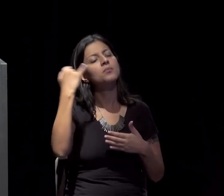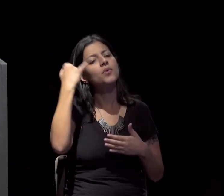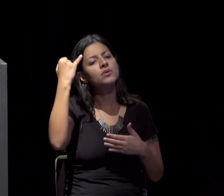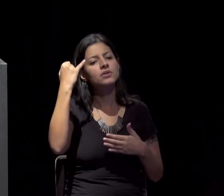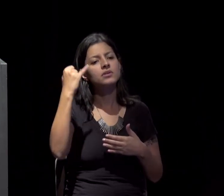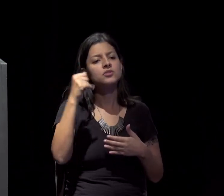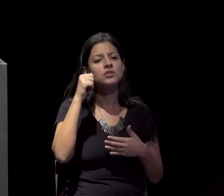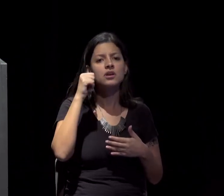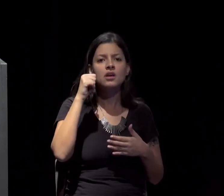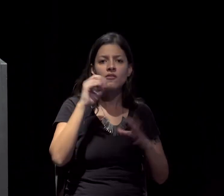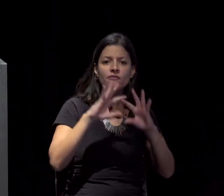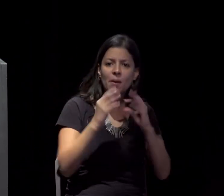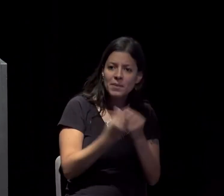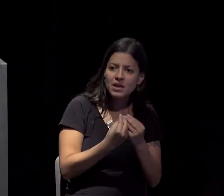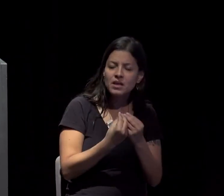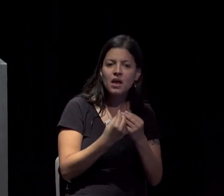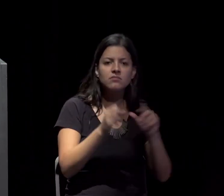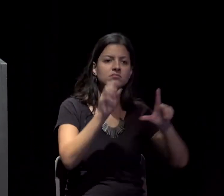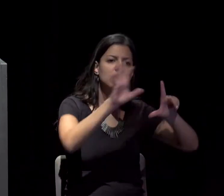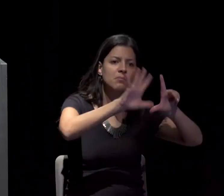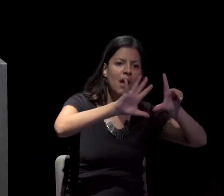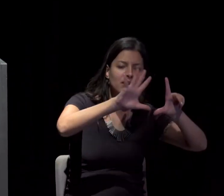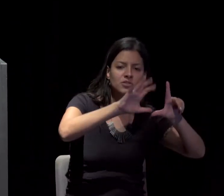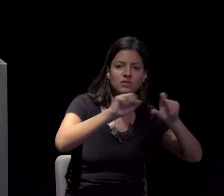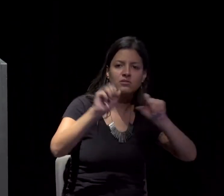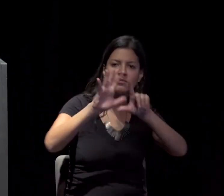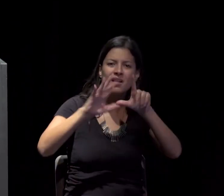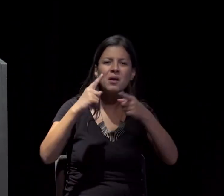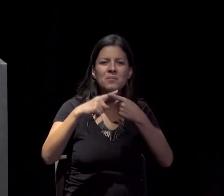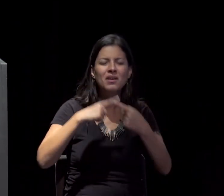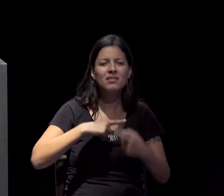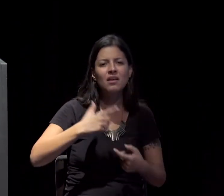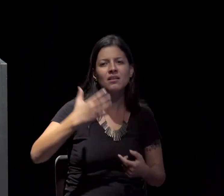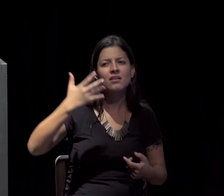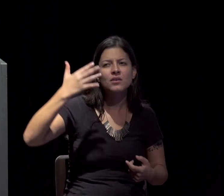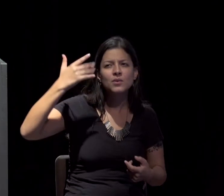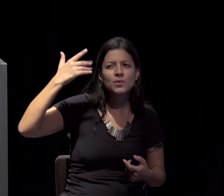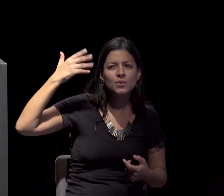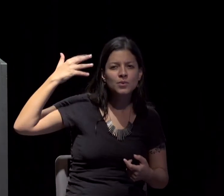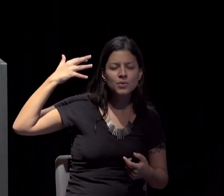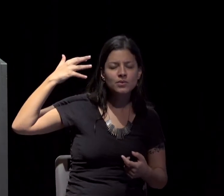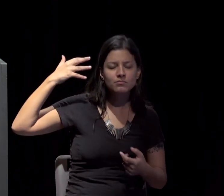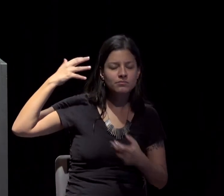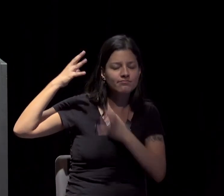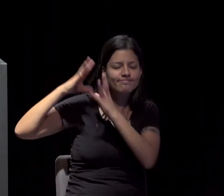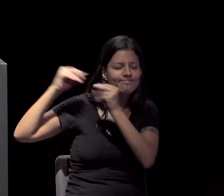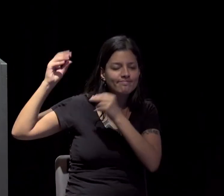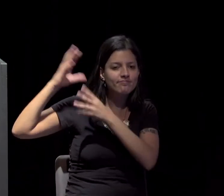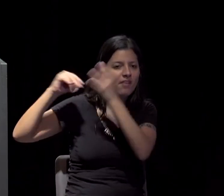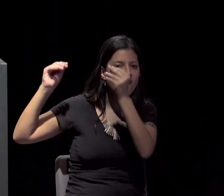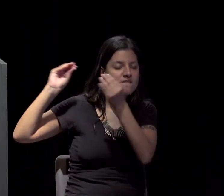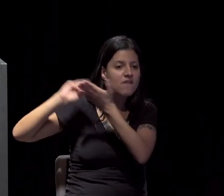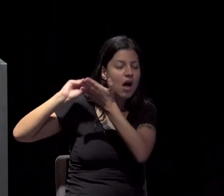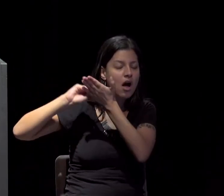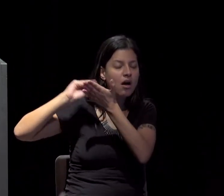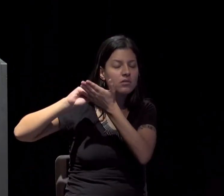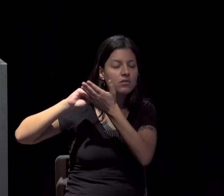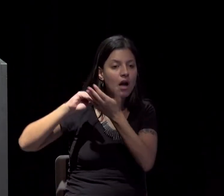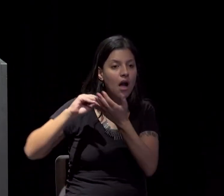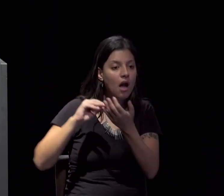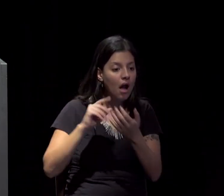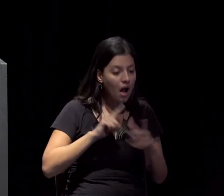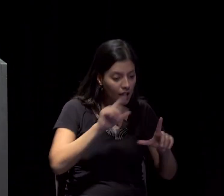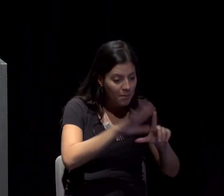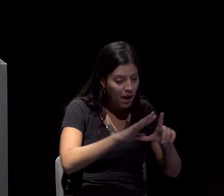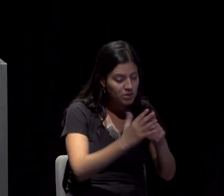da família para reconstituir o imaginário fragmentado dos sujeitos afrodiaspóricos, isso me remete imediatamente, por exemplo, a